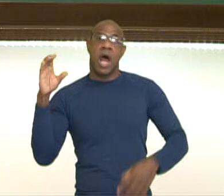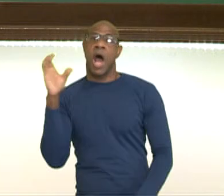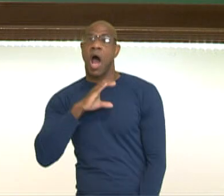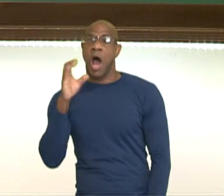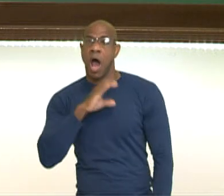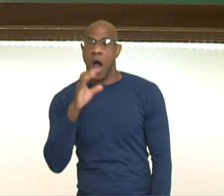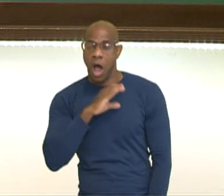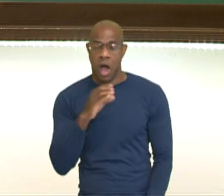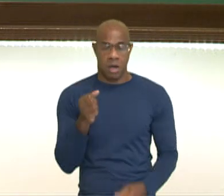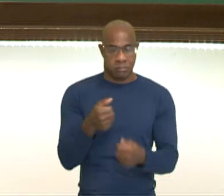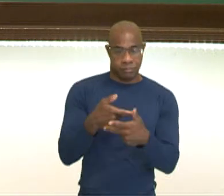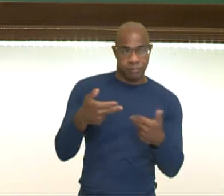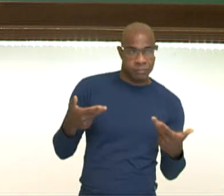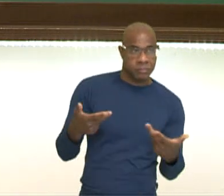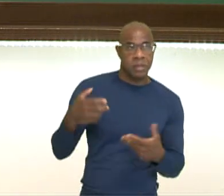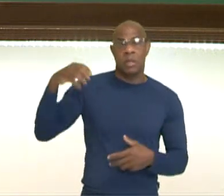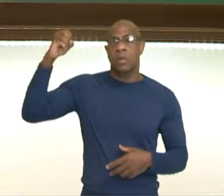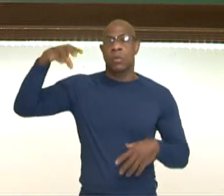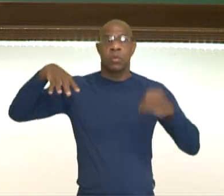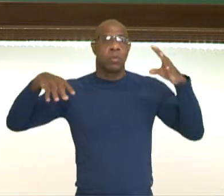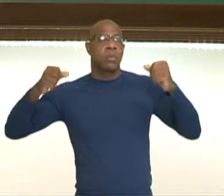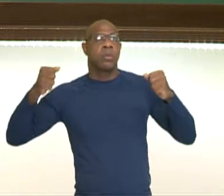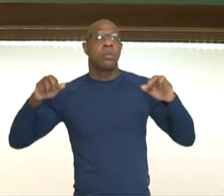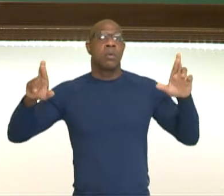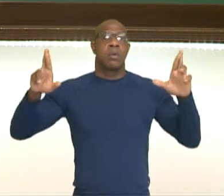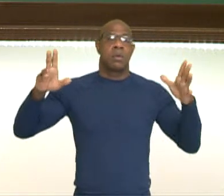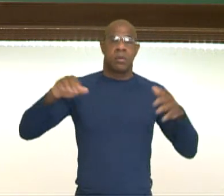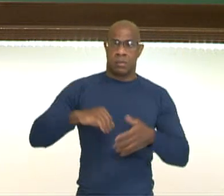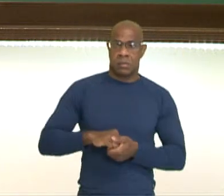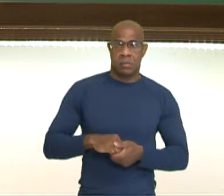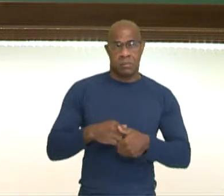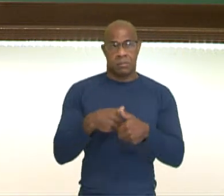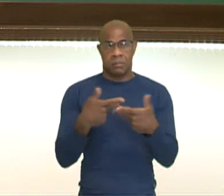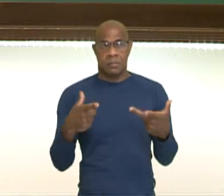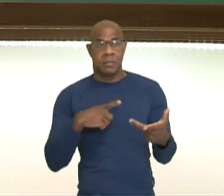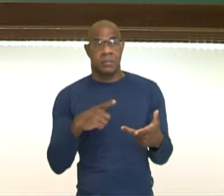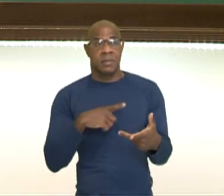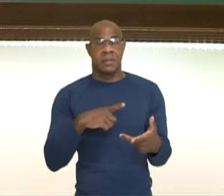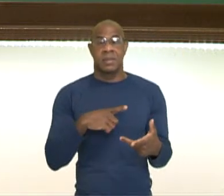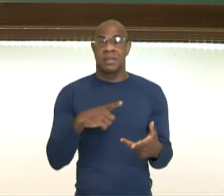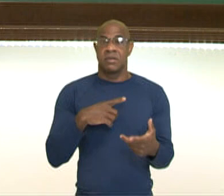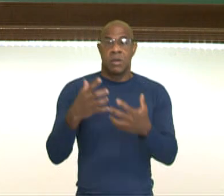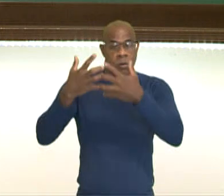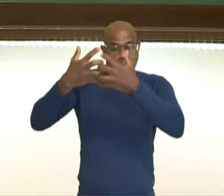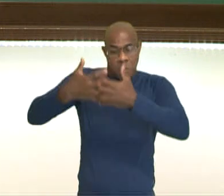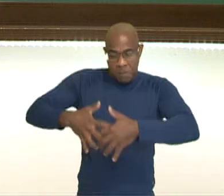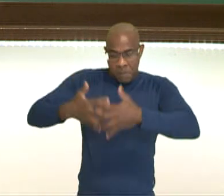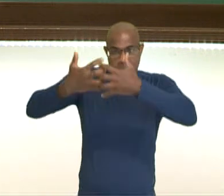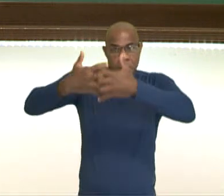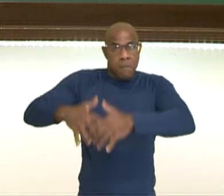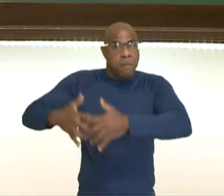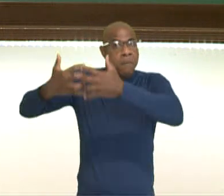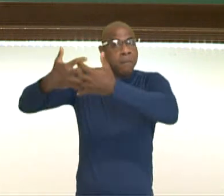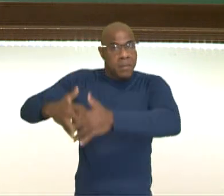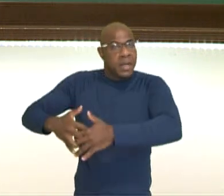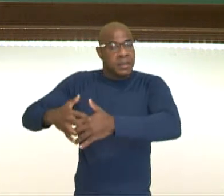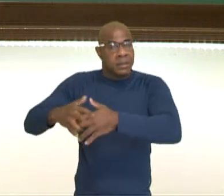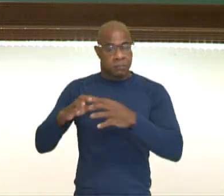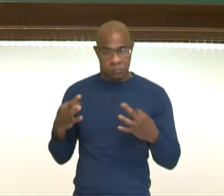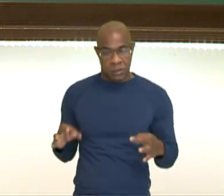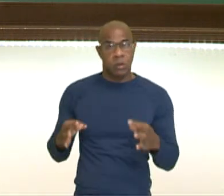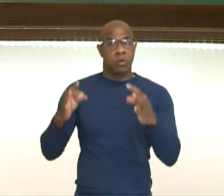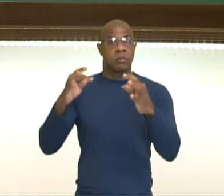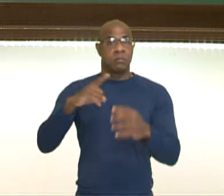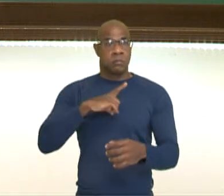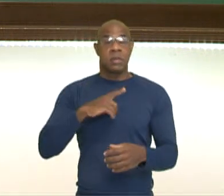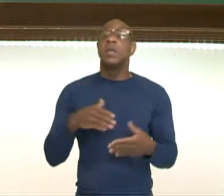velocidade, né? Queremos luz, aeroplano, então a gente tinha a máquina como a parte tecnológica. E